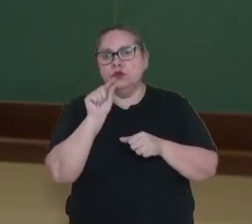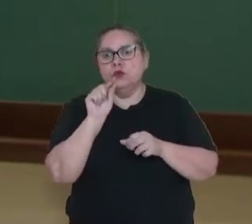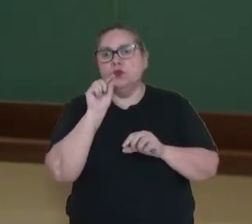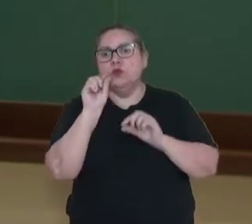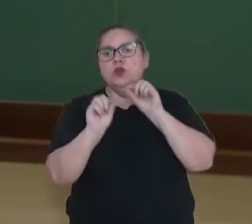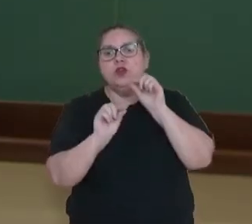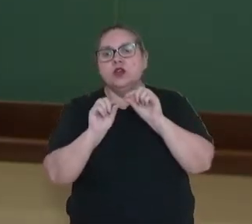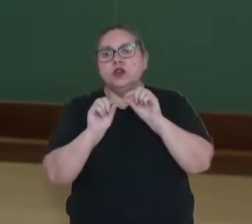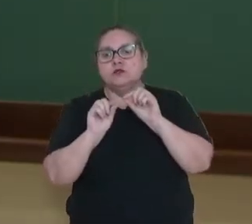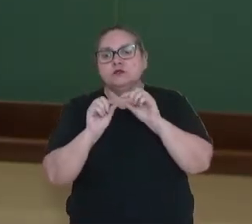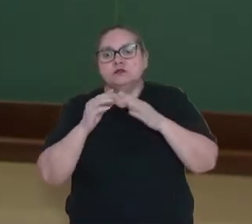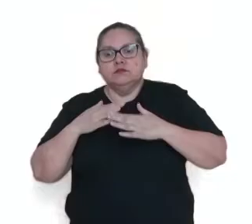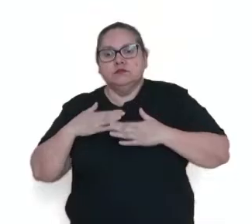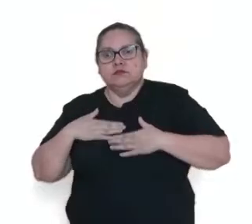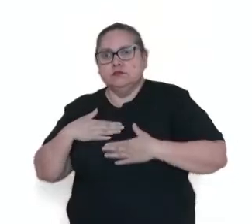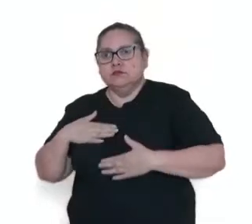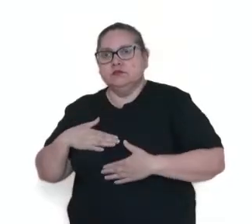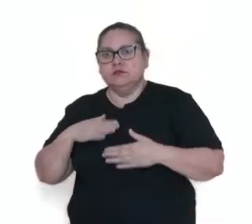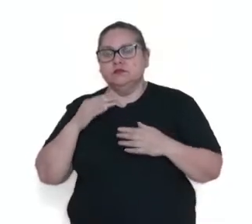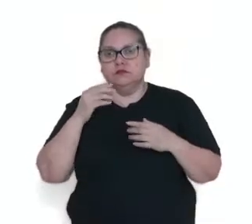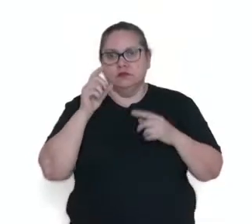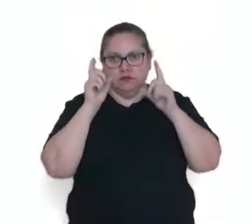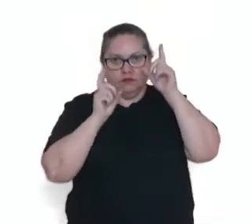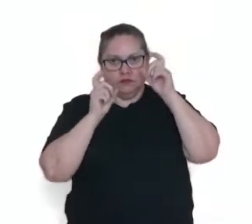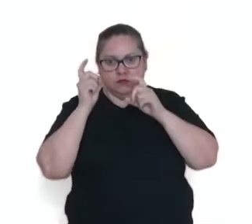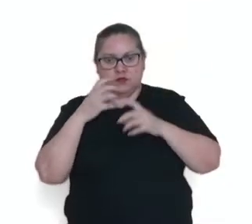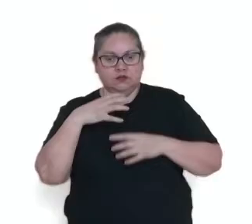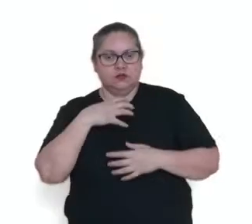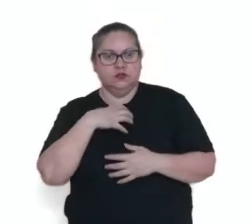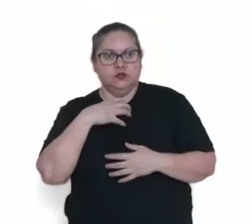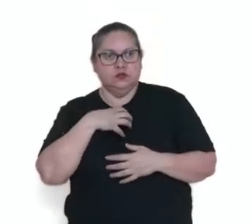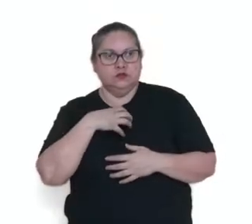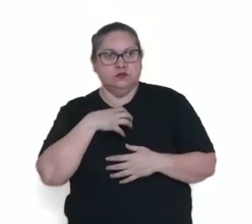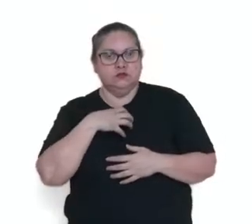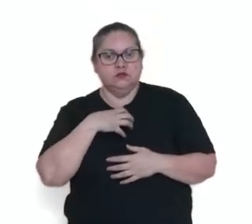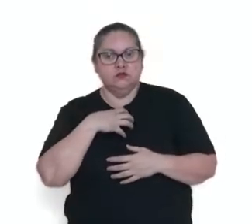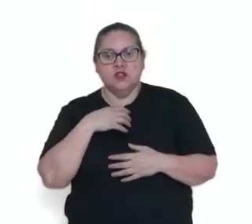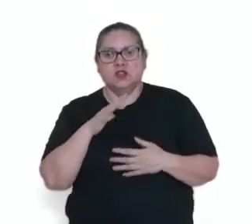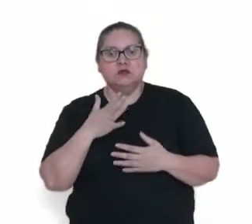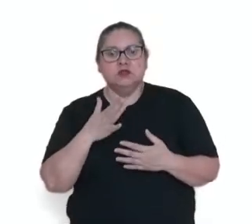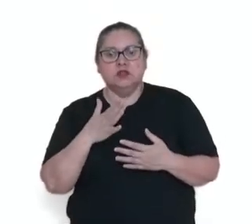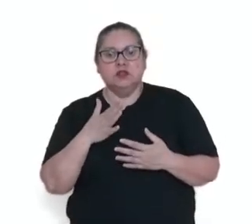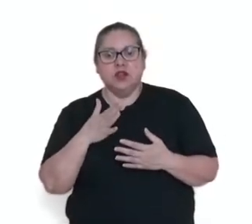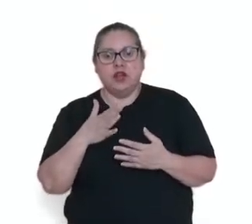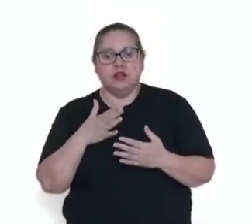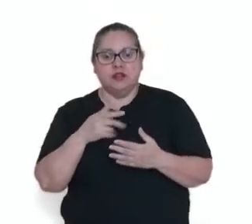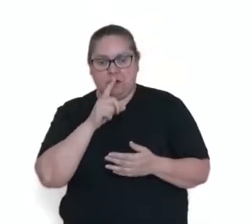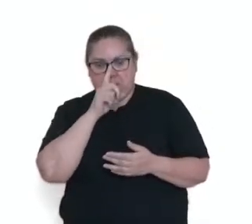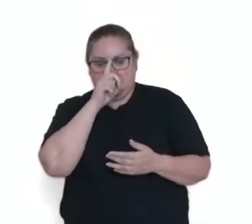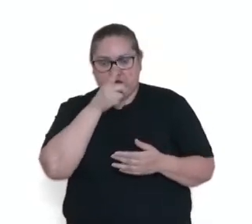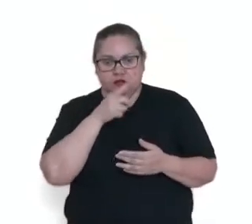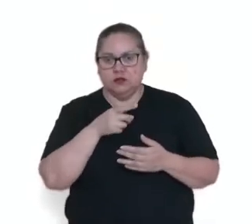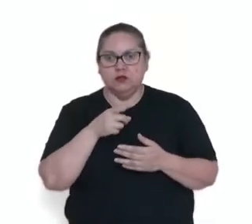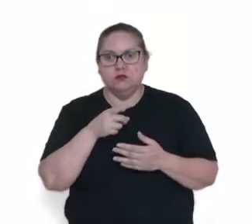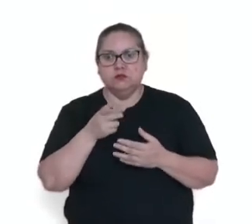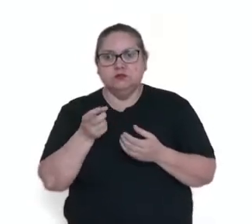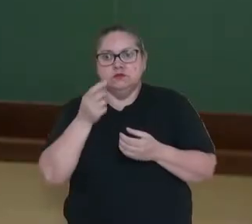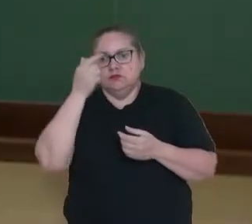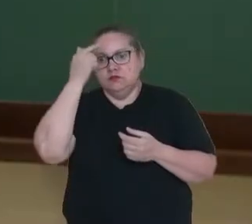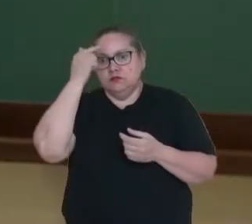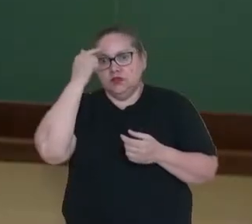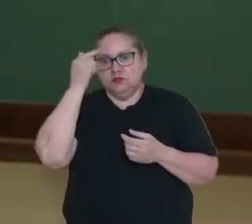expressão corporal. Então, expressão corporal é a maneira involuntária do nosso corpo se manifestar.